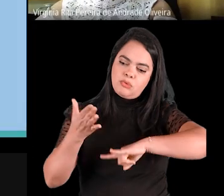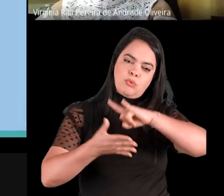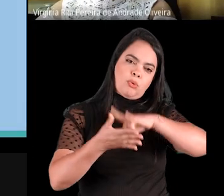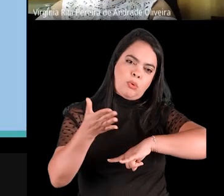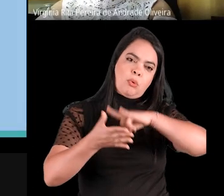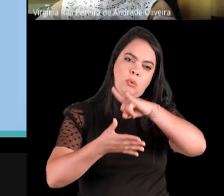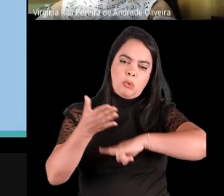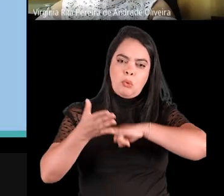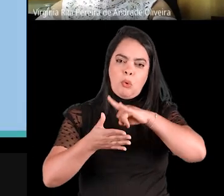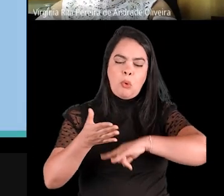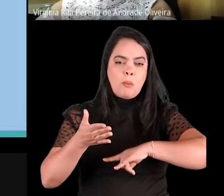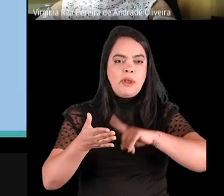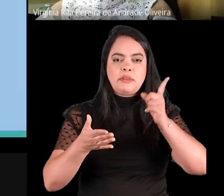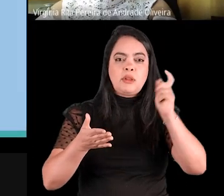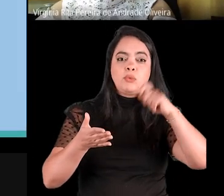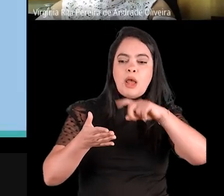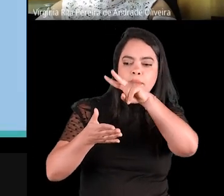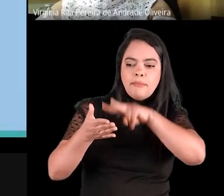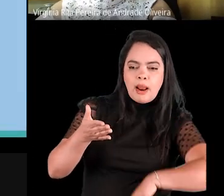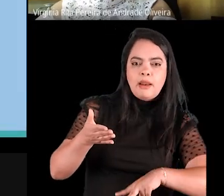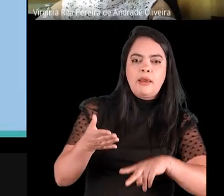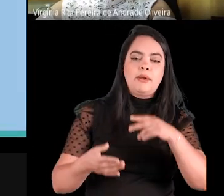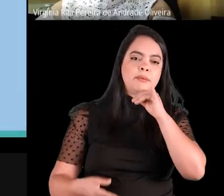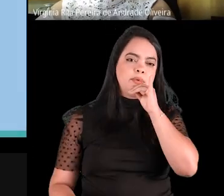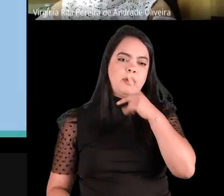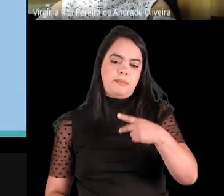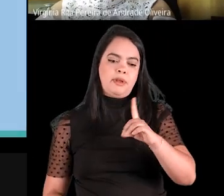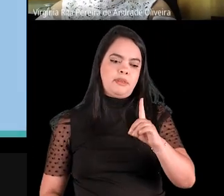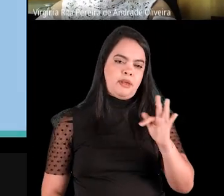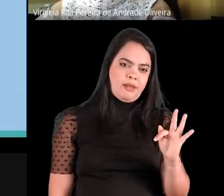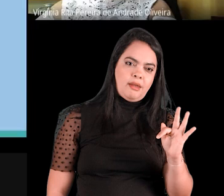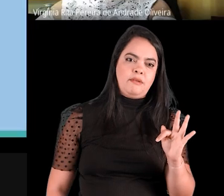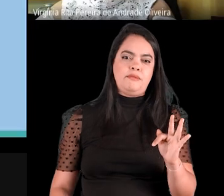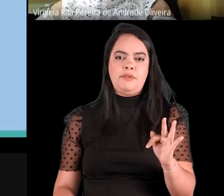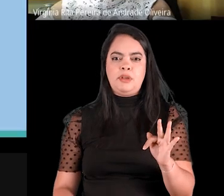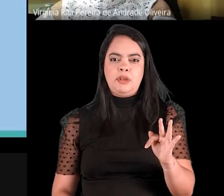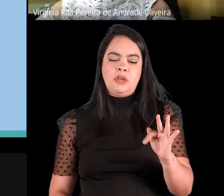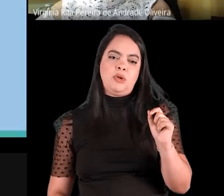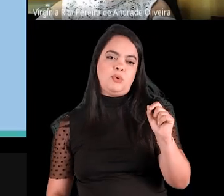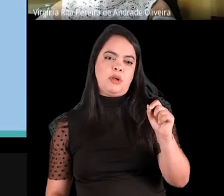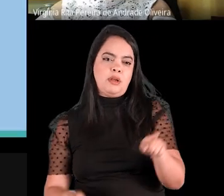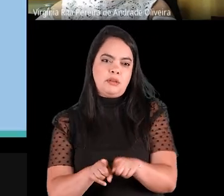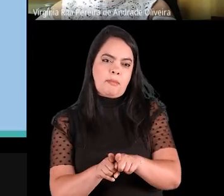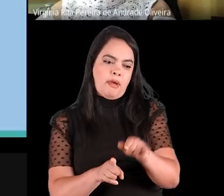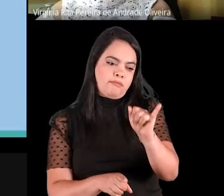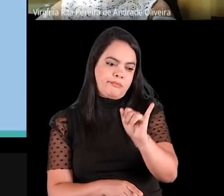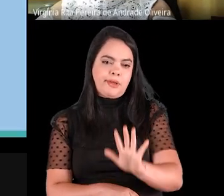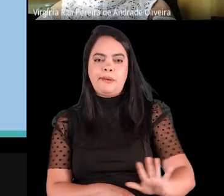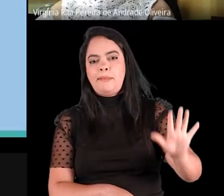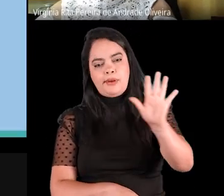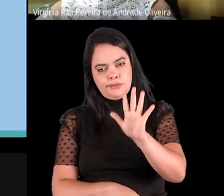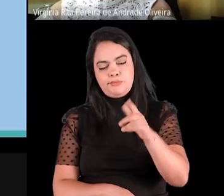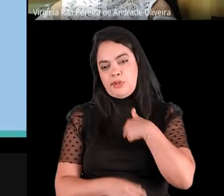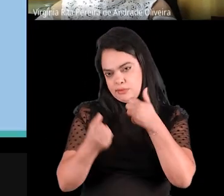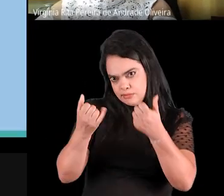por softwares leitores de tela, como por exemplo PDFs não consultáveis em formato de imagem, né? Que foi o que eu falei. Dependendo